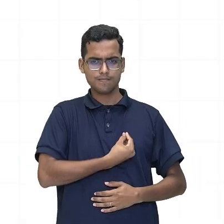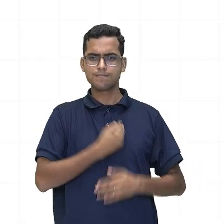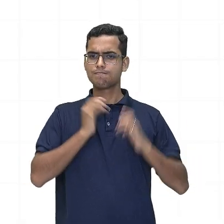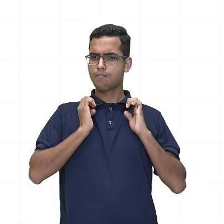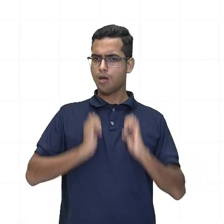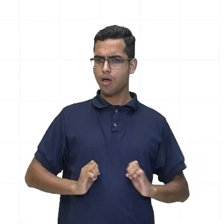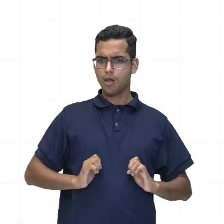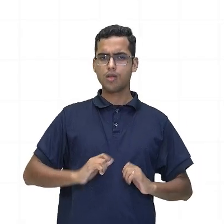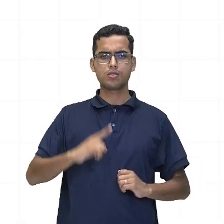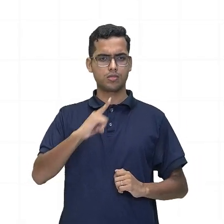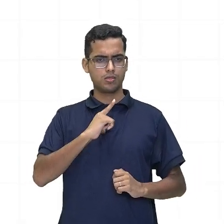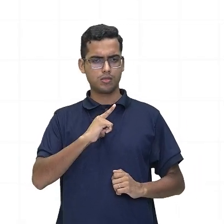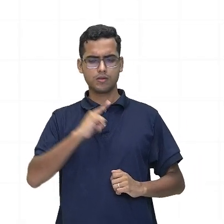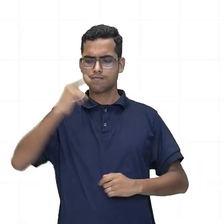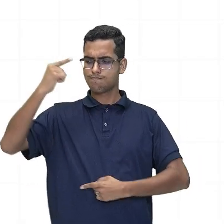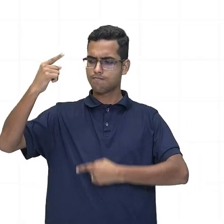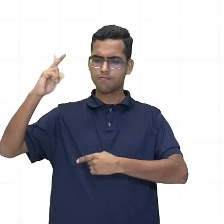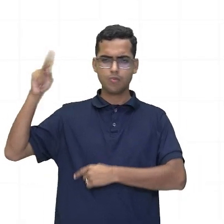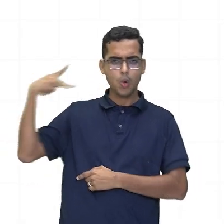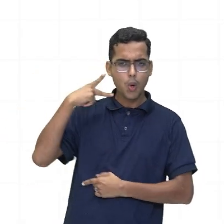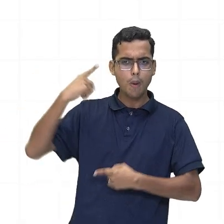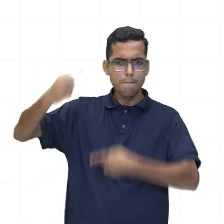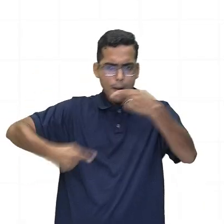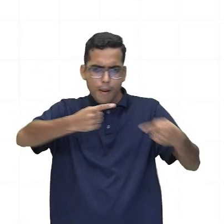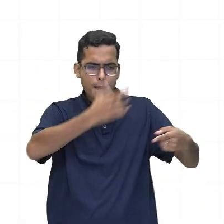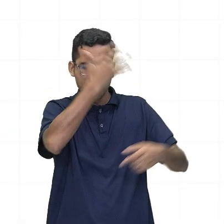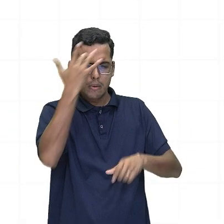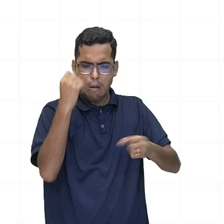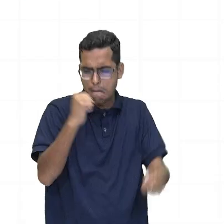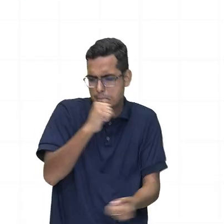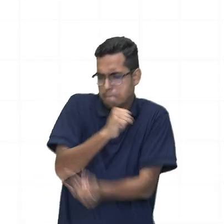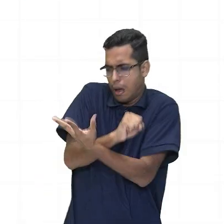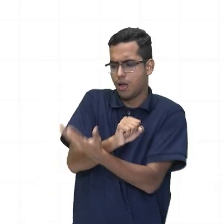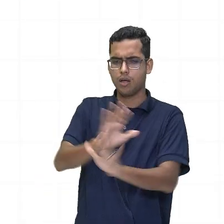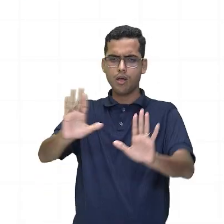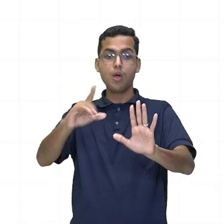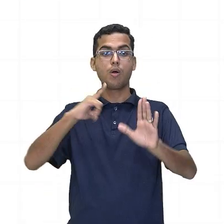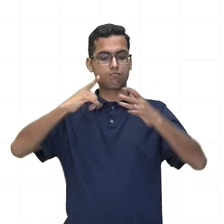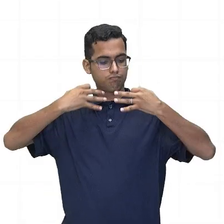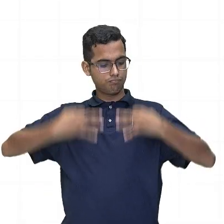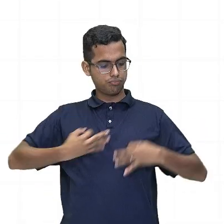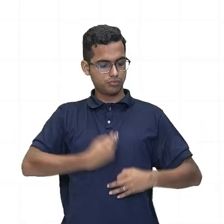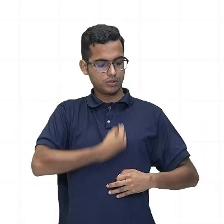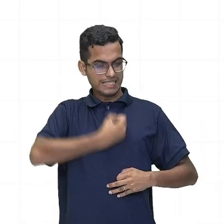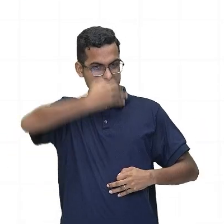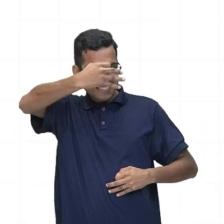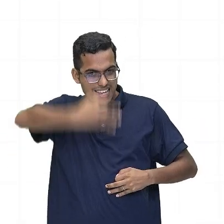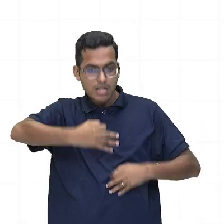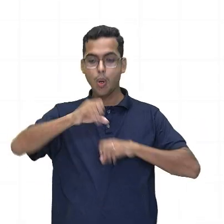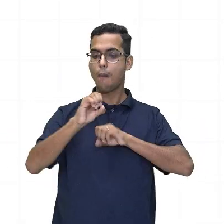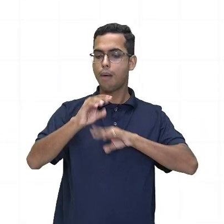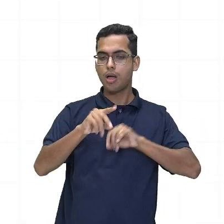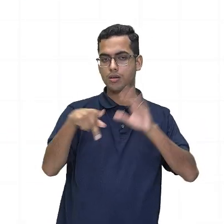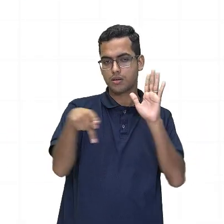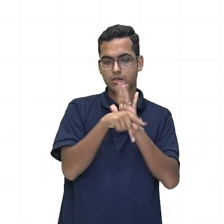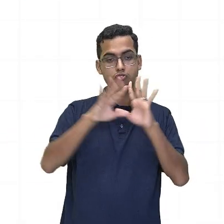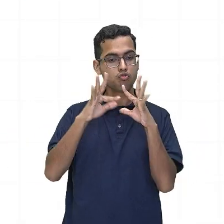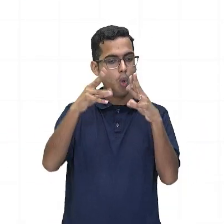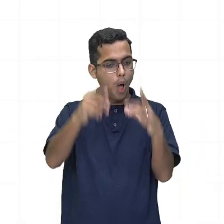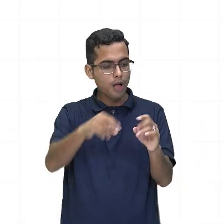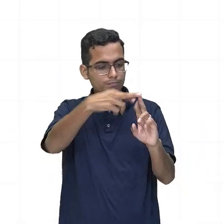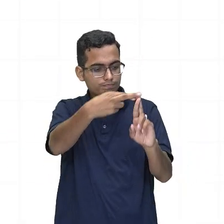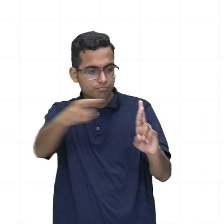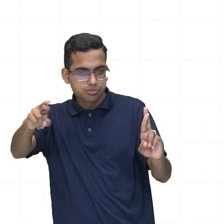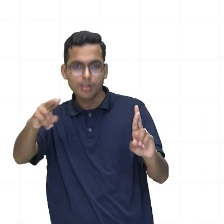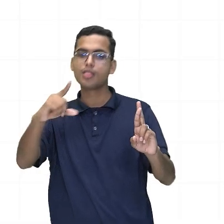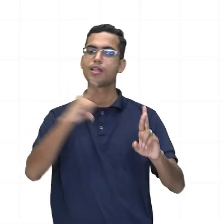ética, honestidade na política, porque não sei quem é corrupto. A honestidade, ela é ensinada por todas as religiões.